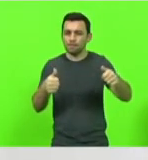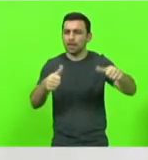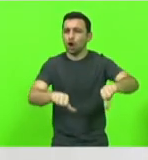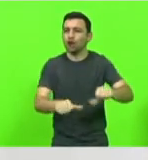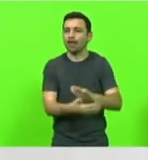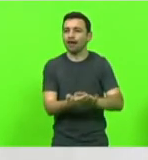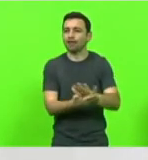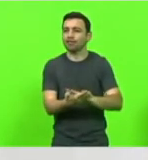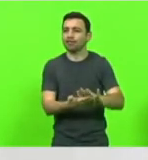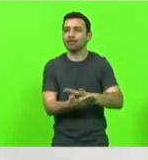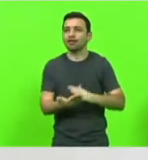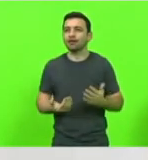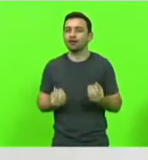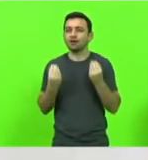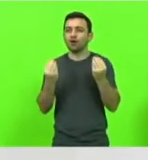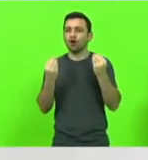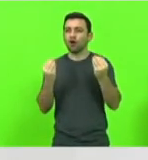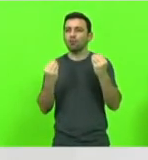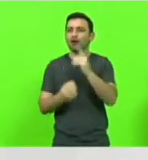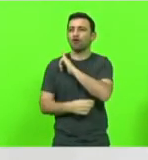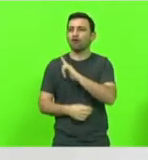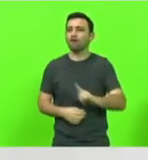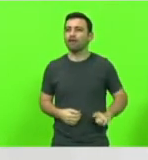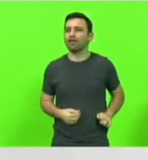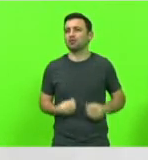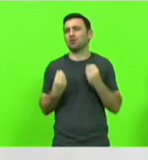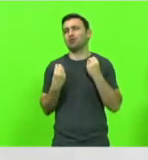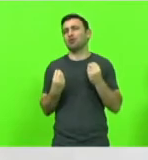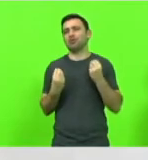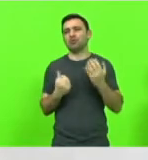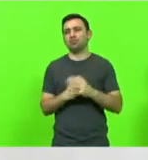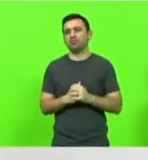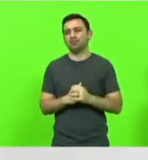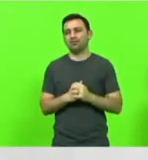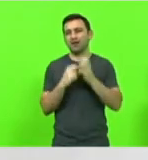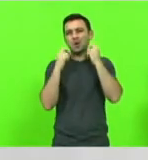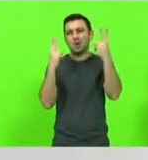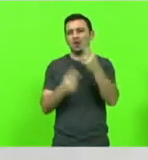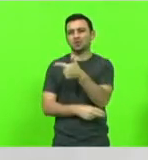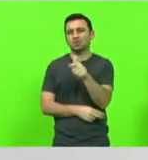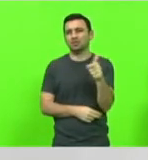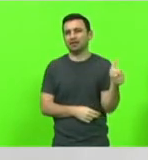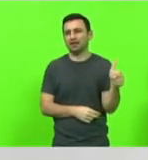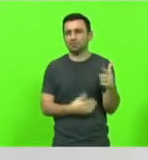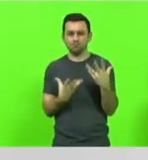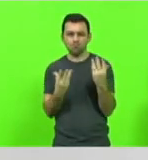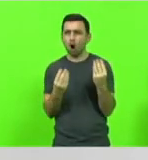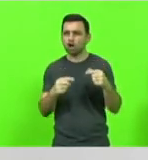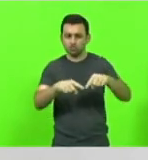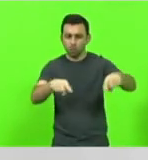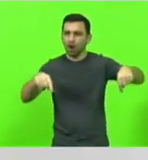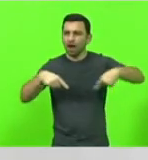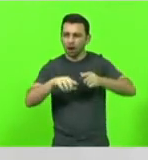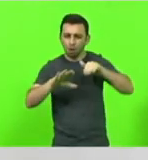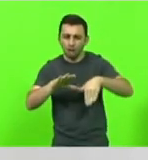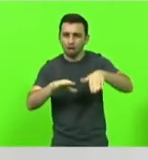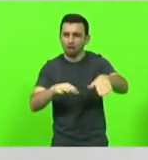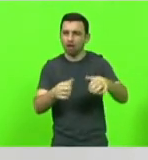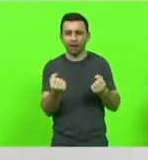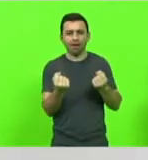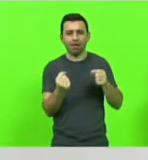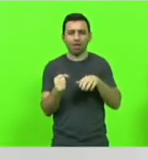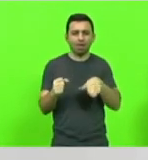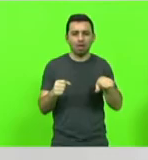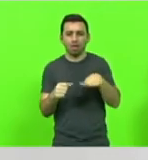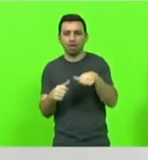Um governinho sem vergonha, rapaz. O cara vai lá cheio de cratera na rodovia, eles aí, ali não tem